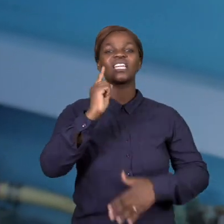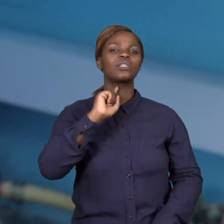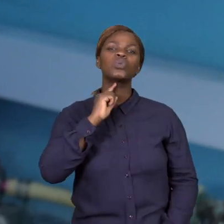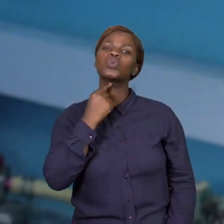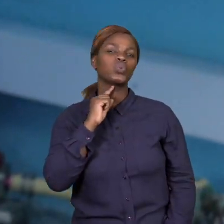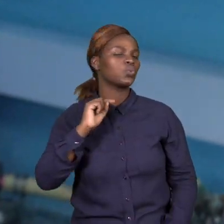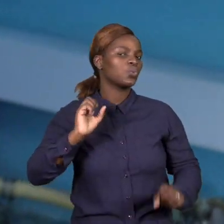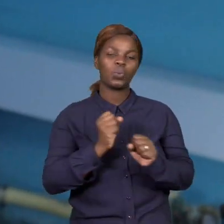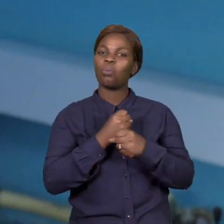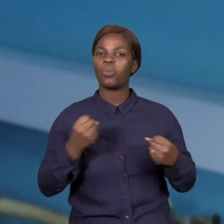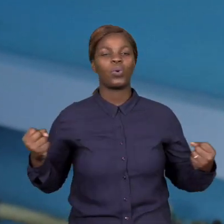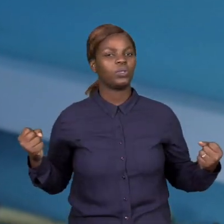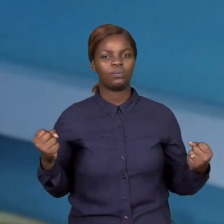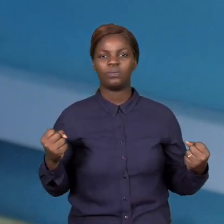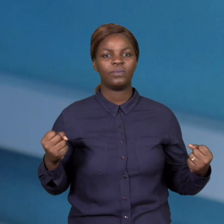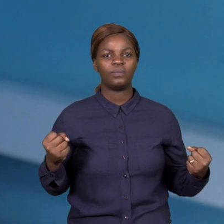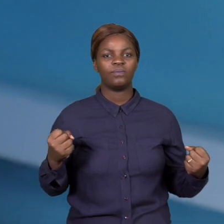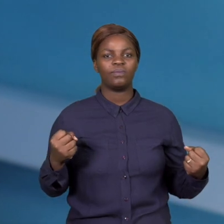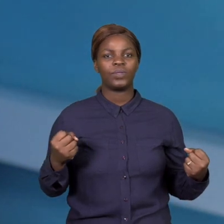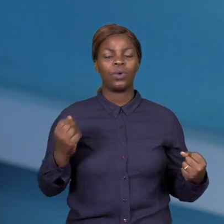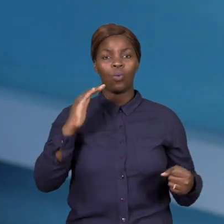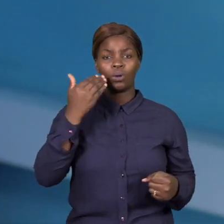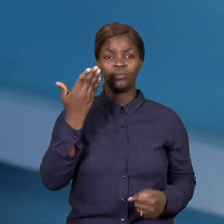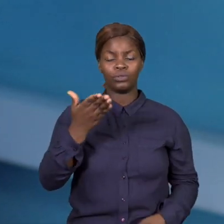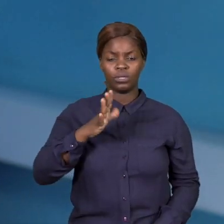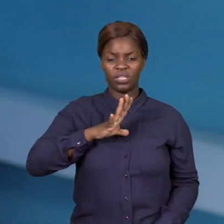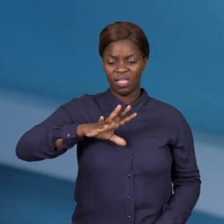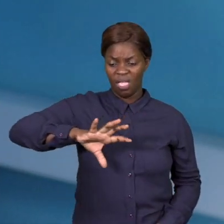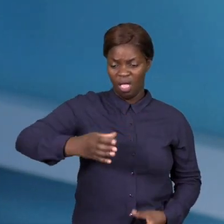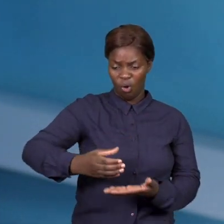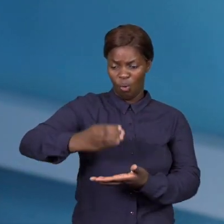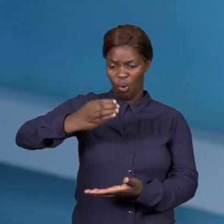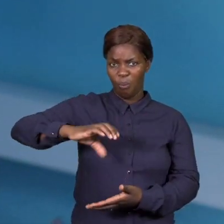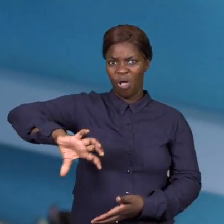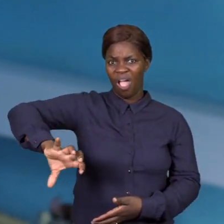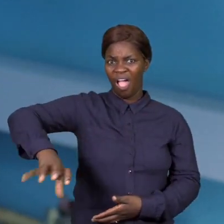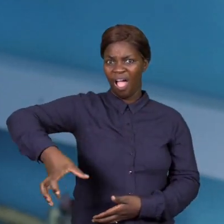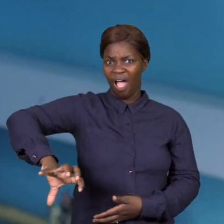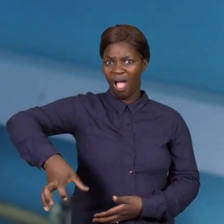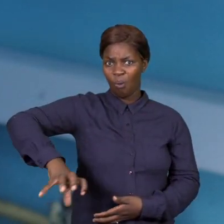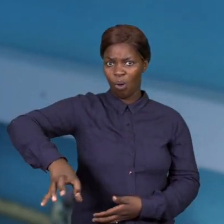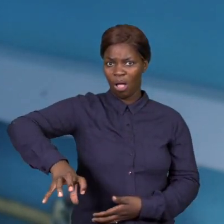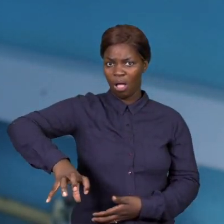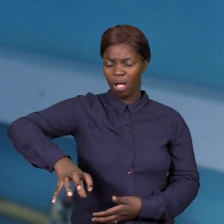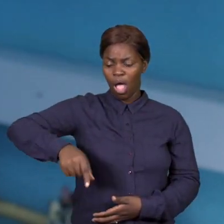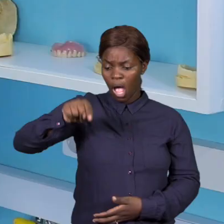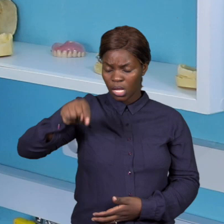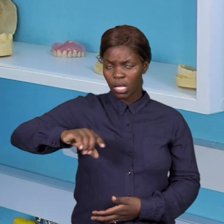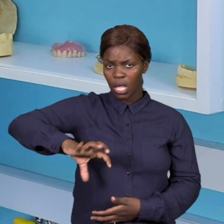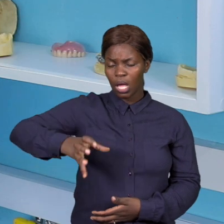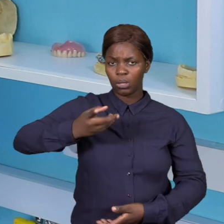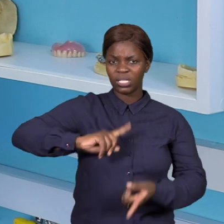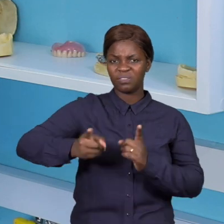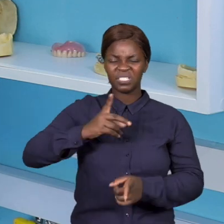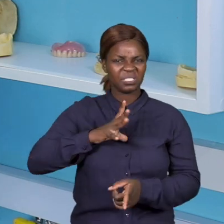pequenos espaços onde podem ficar alojadas aquelas bactérias. Se tens uma ferida na boca, vamos supor que tens uma pequena